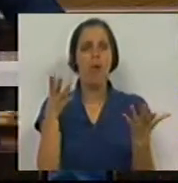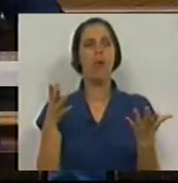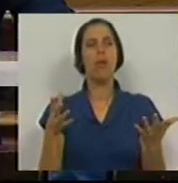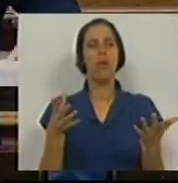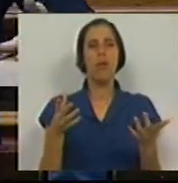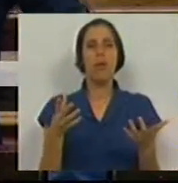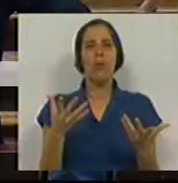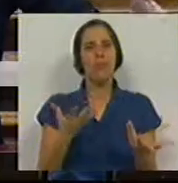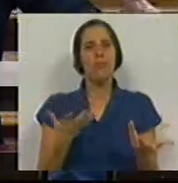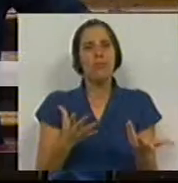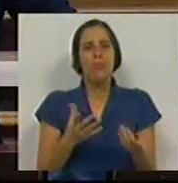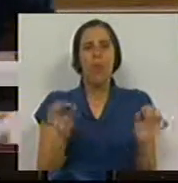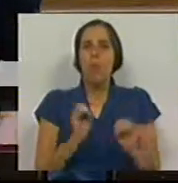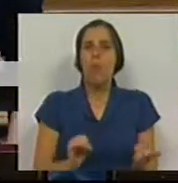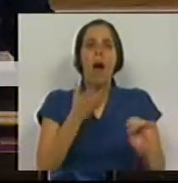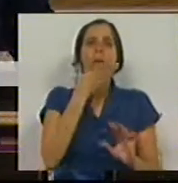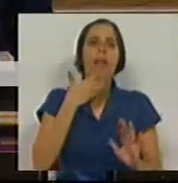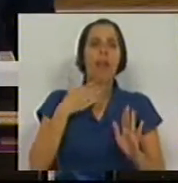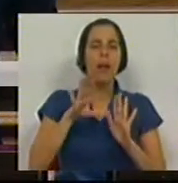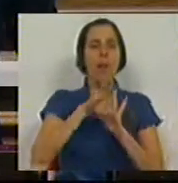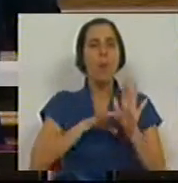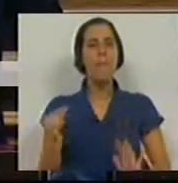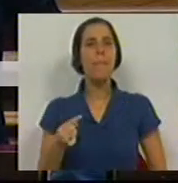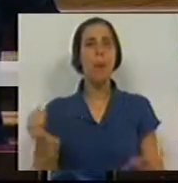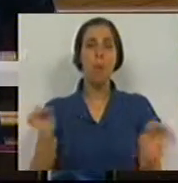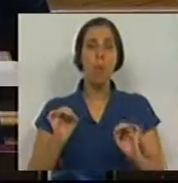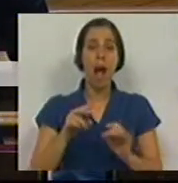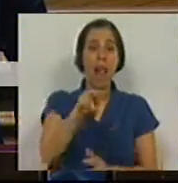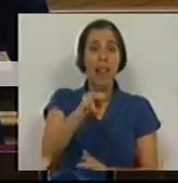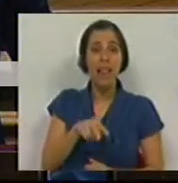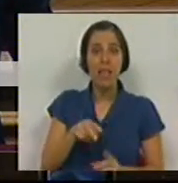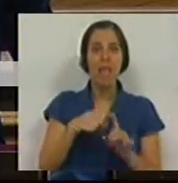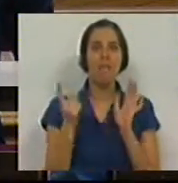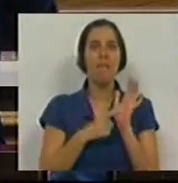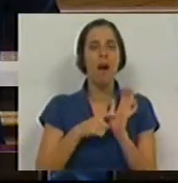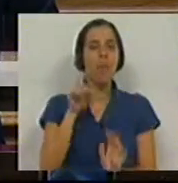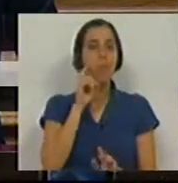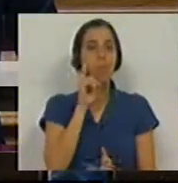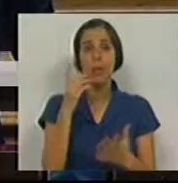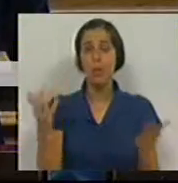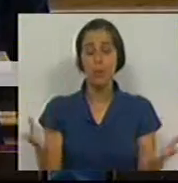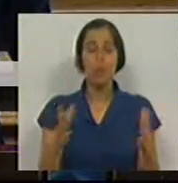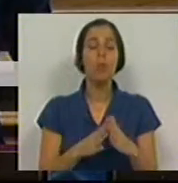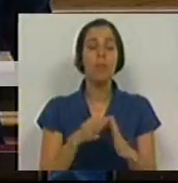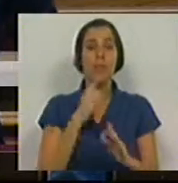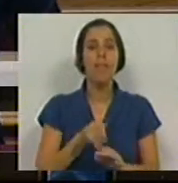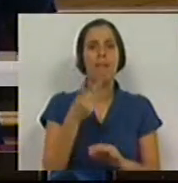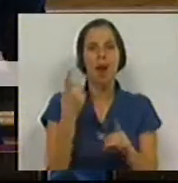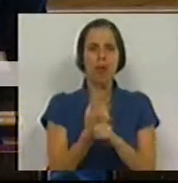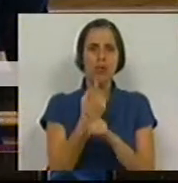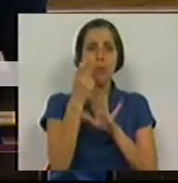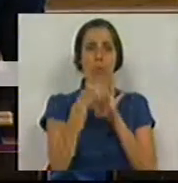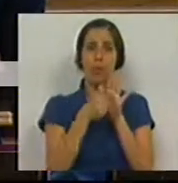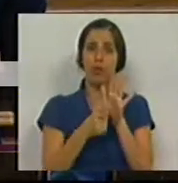que não têm as condições mínimas, é uma linha com falta de segurança em inúmeros